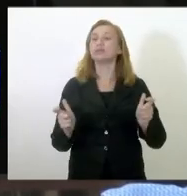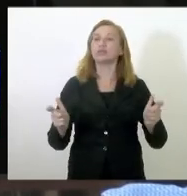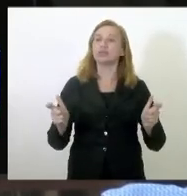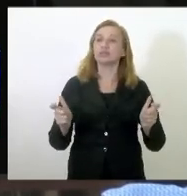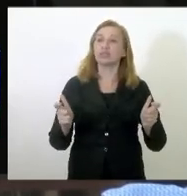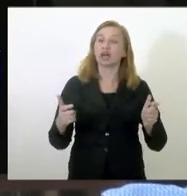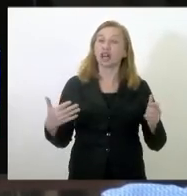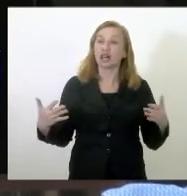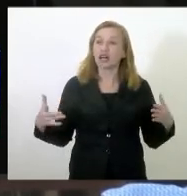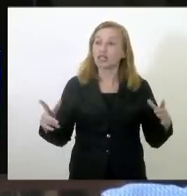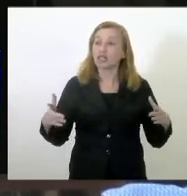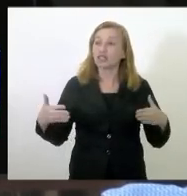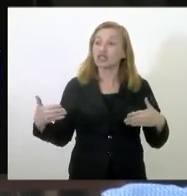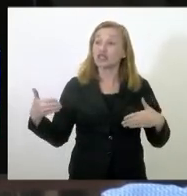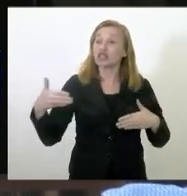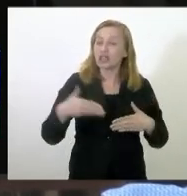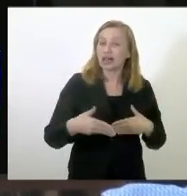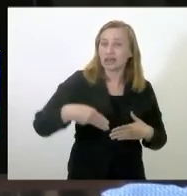no Rio.